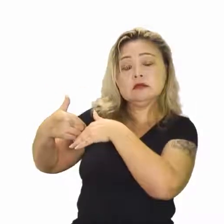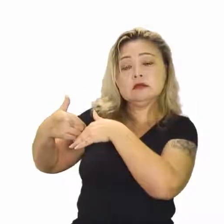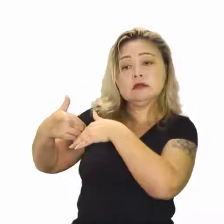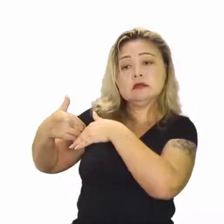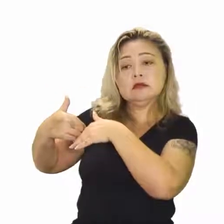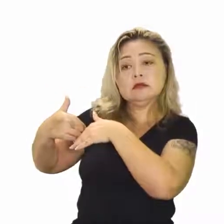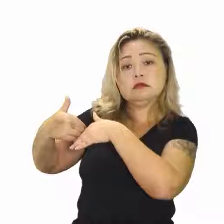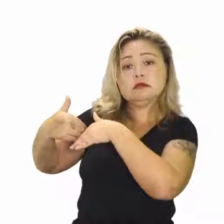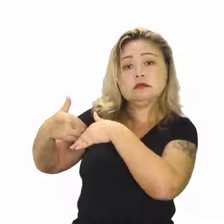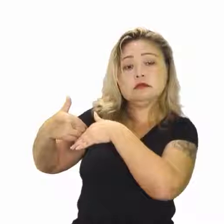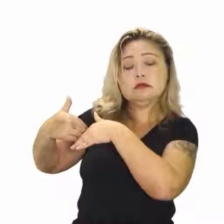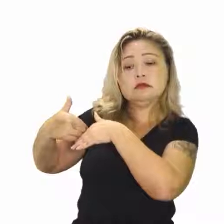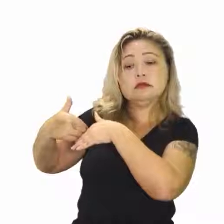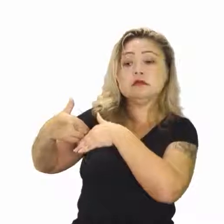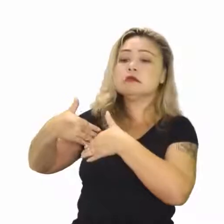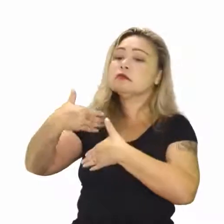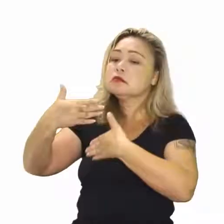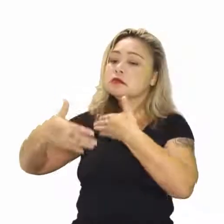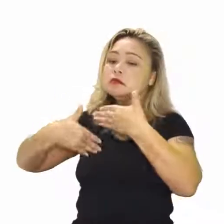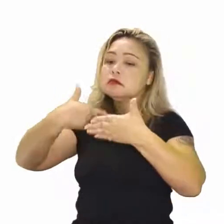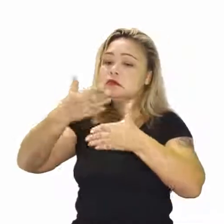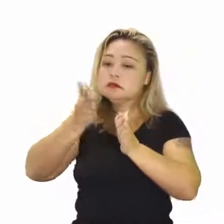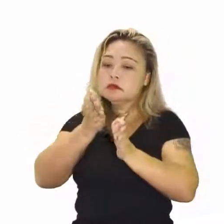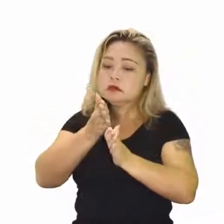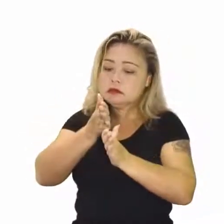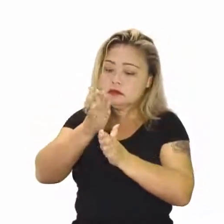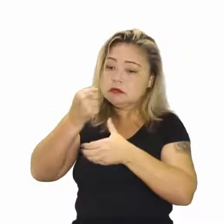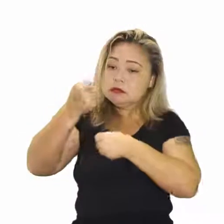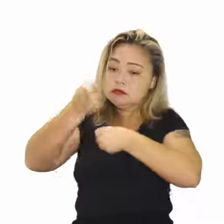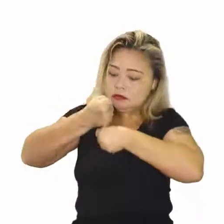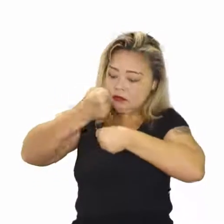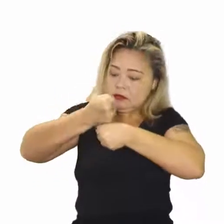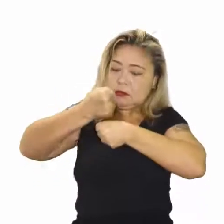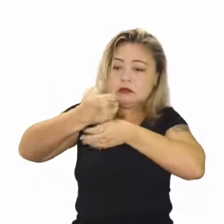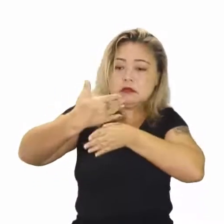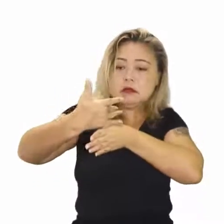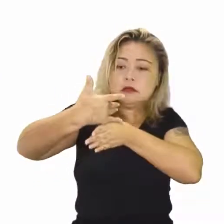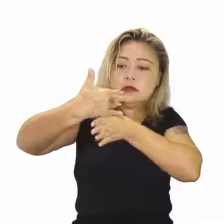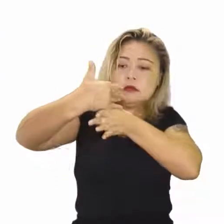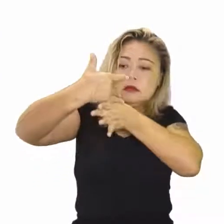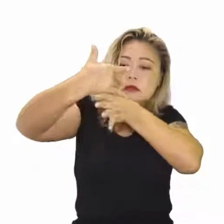vamos ter a construção do Muro de Berlim.